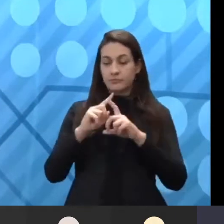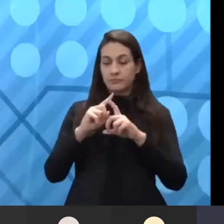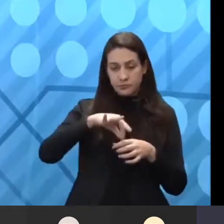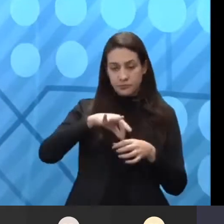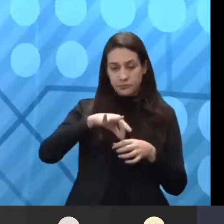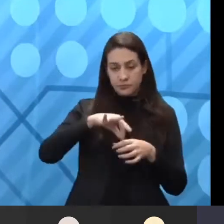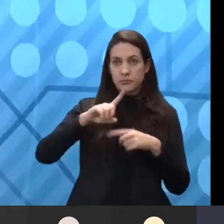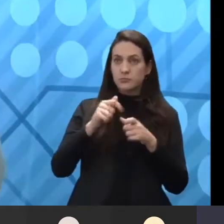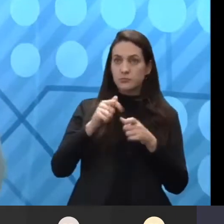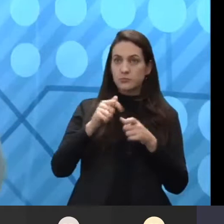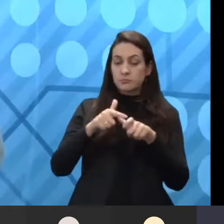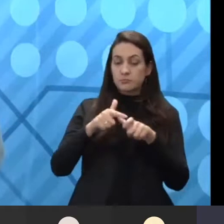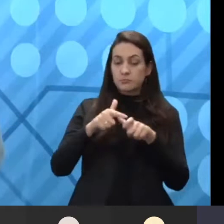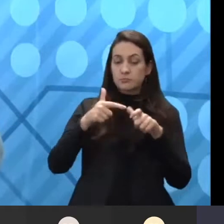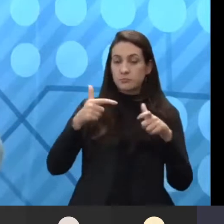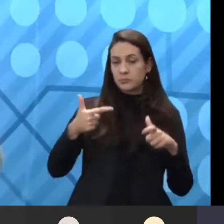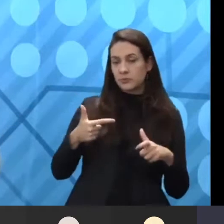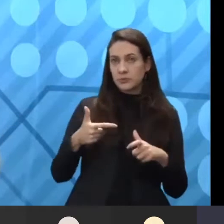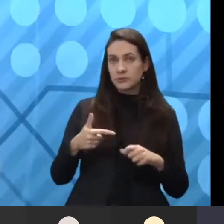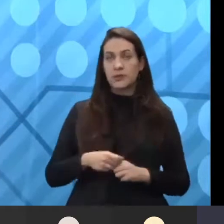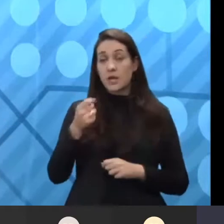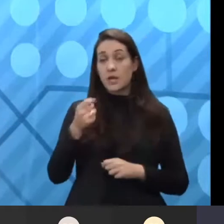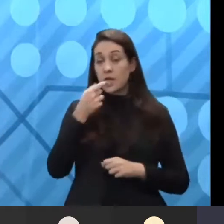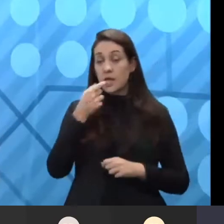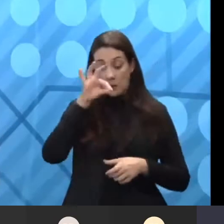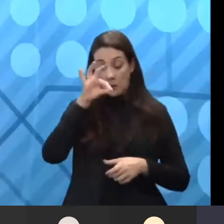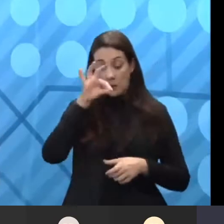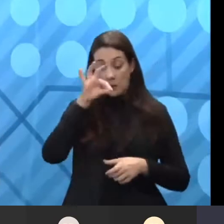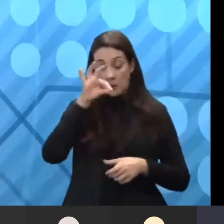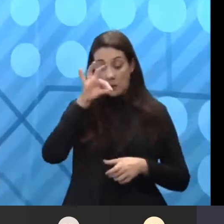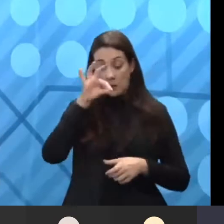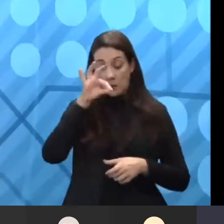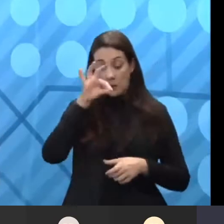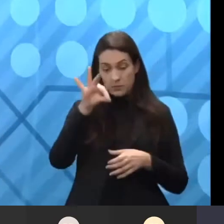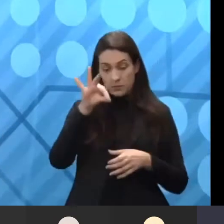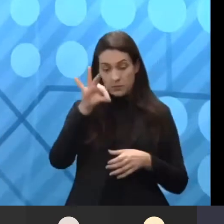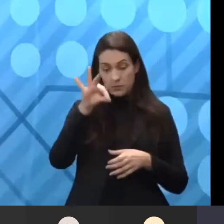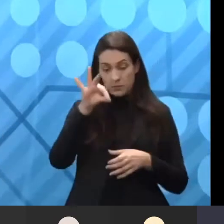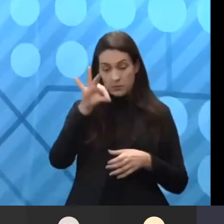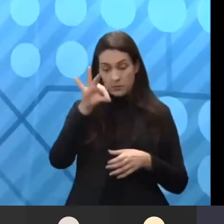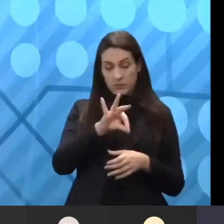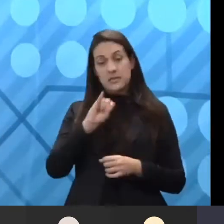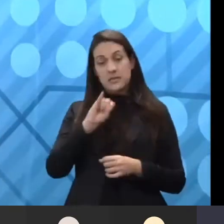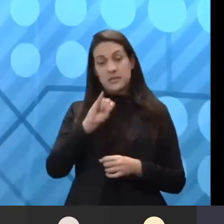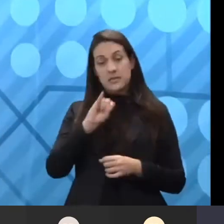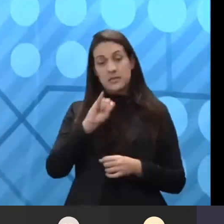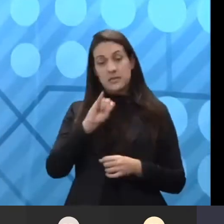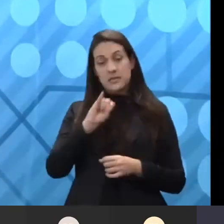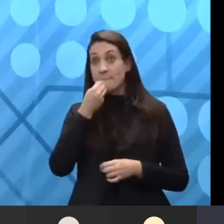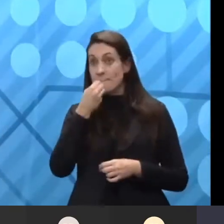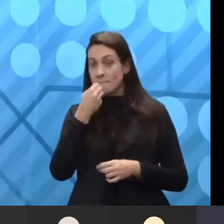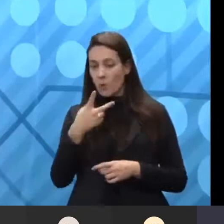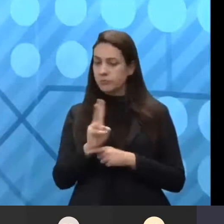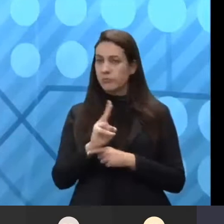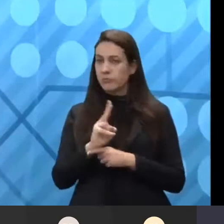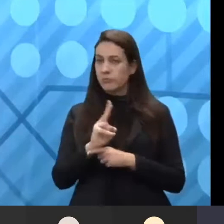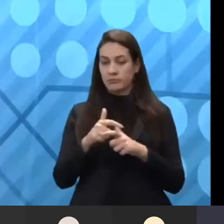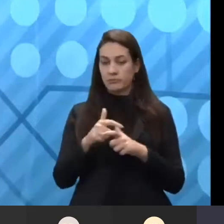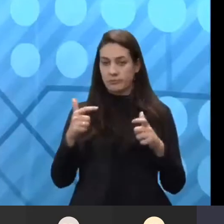crescer, tá certo? E aí, onde você colocou o antibiótico? Se o antibiótico ele for eficaz para controlar o crescimento dessa